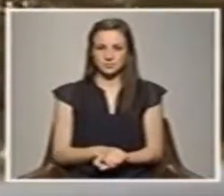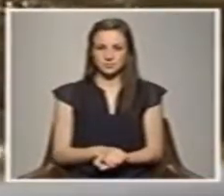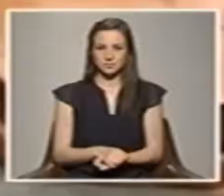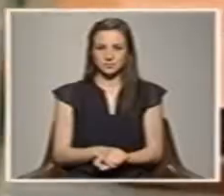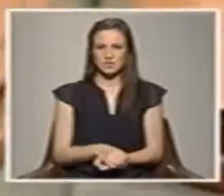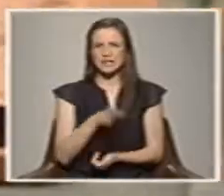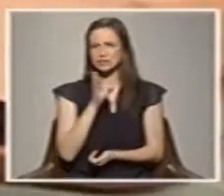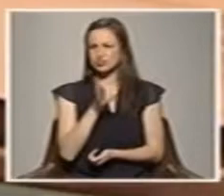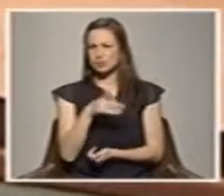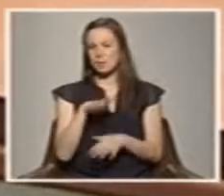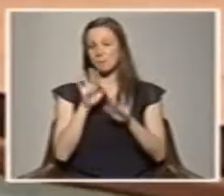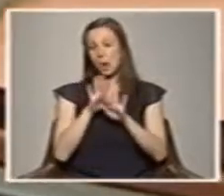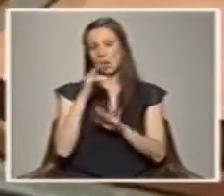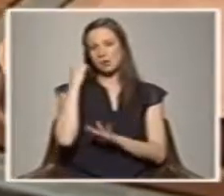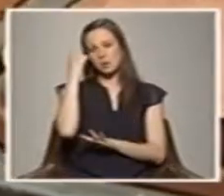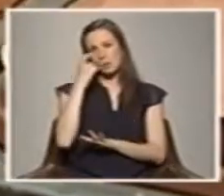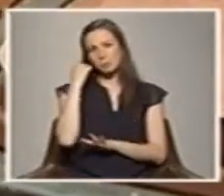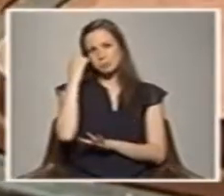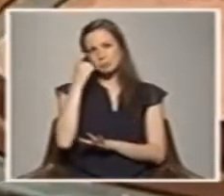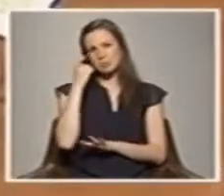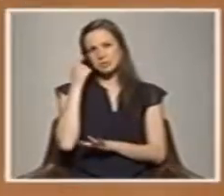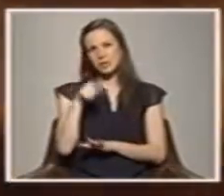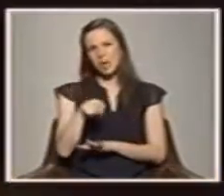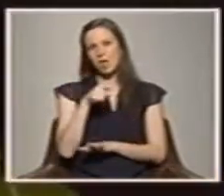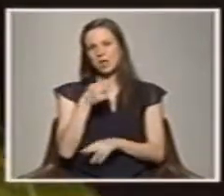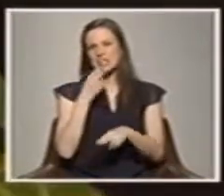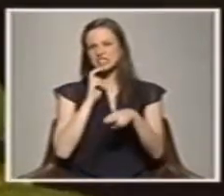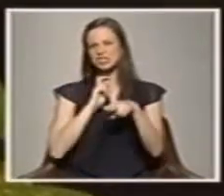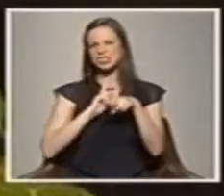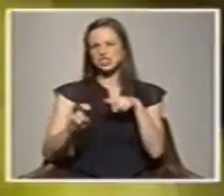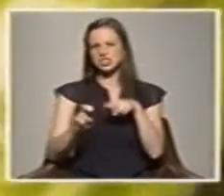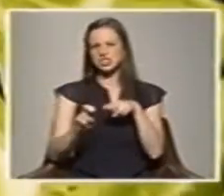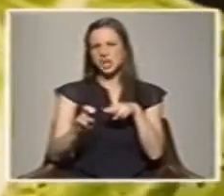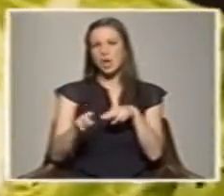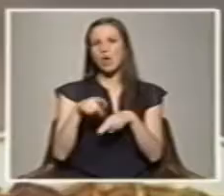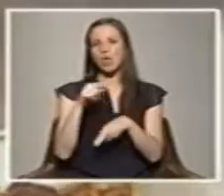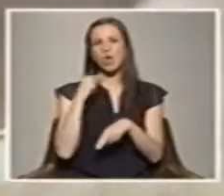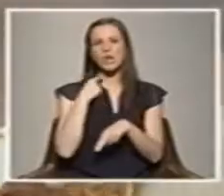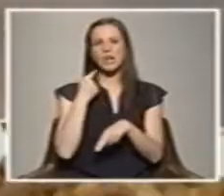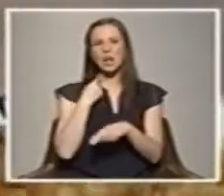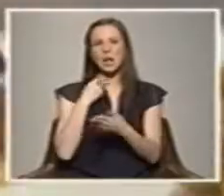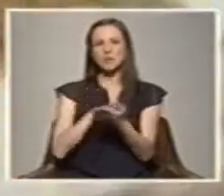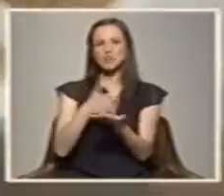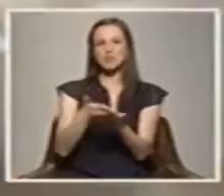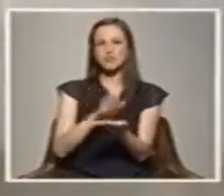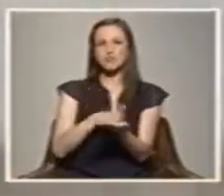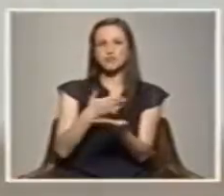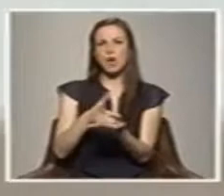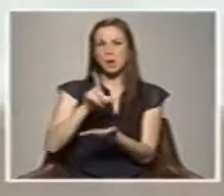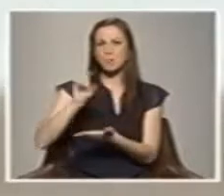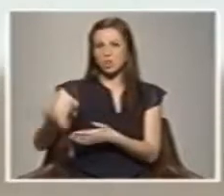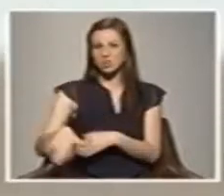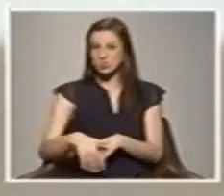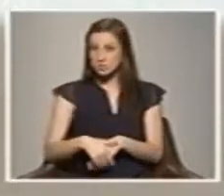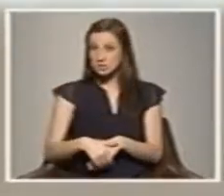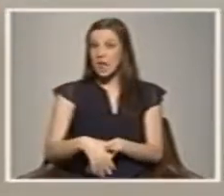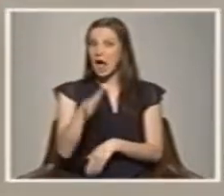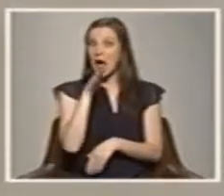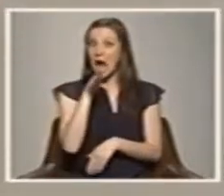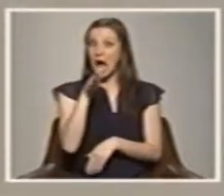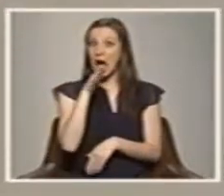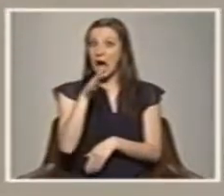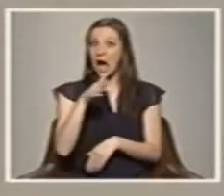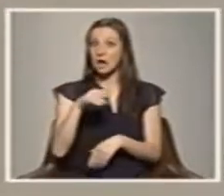Já parou para pensar na energia necessária para grelhar o bife que sobrou e deitou fora? E a água desperdiçada para regar